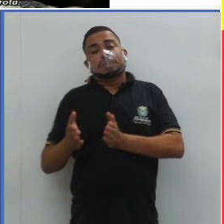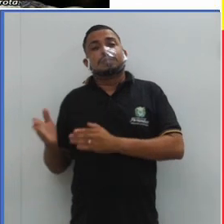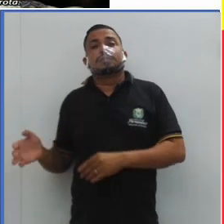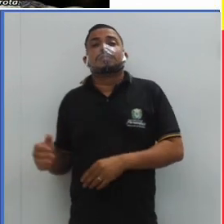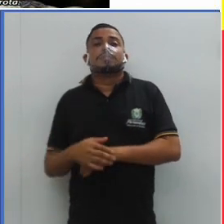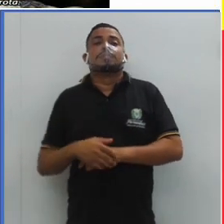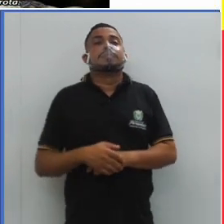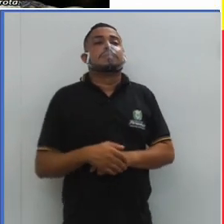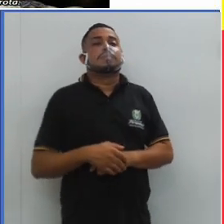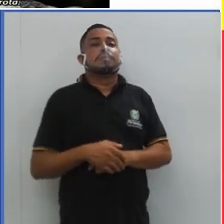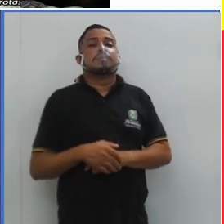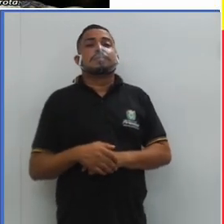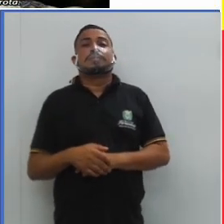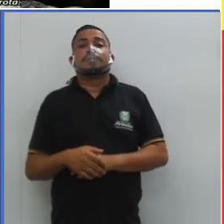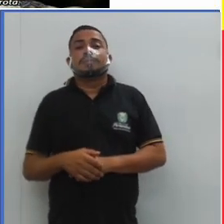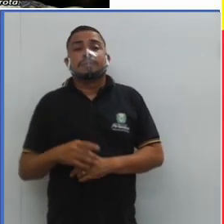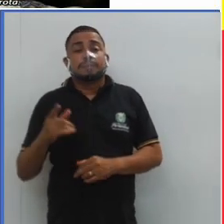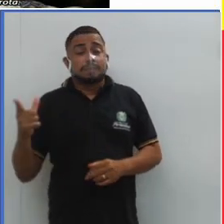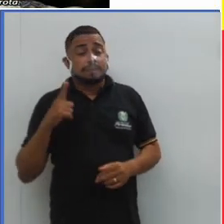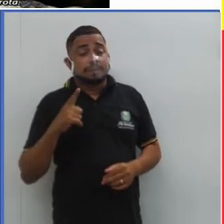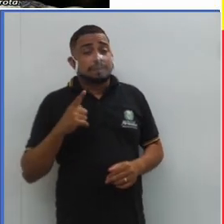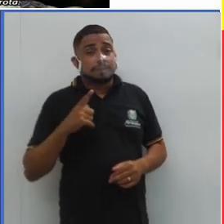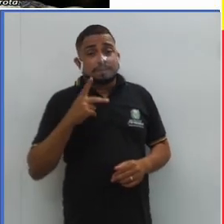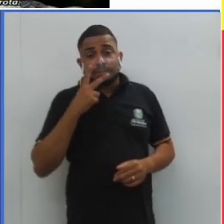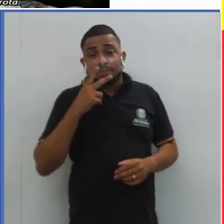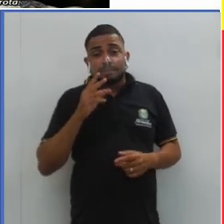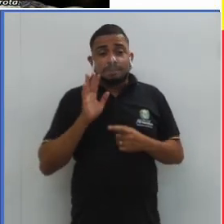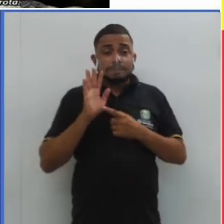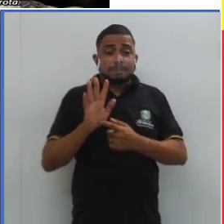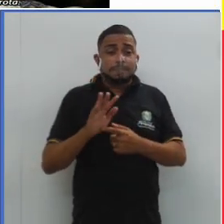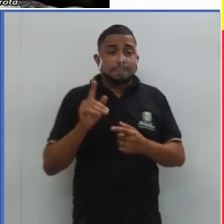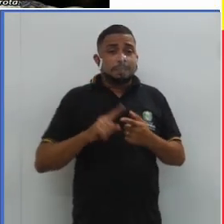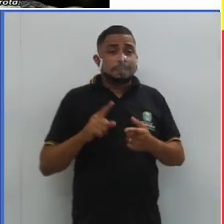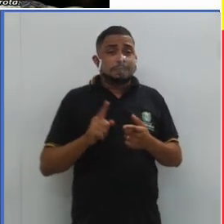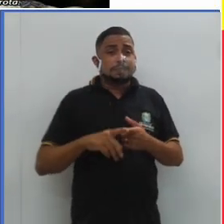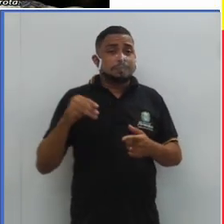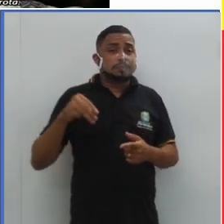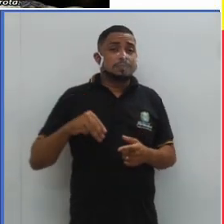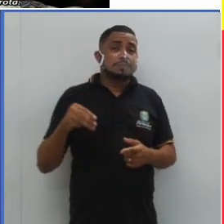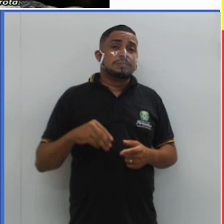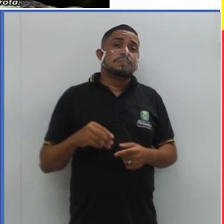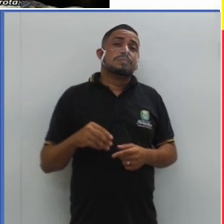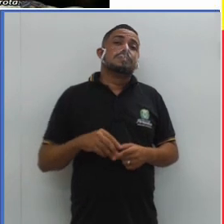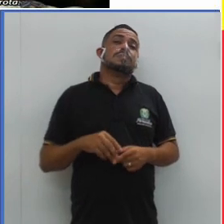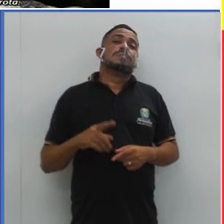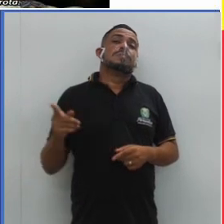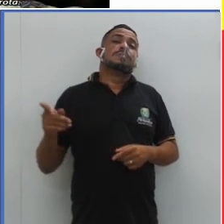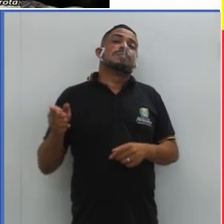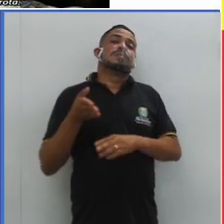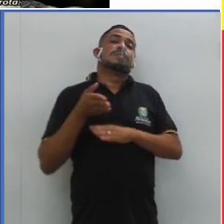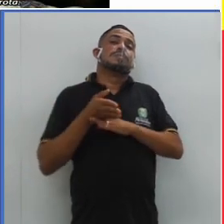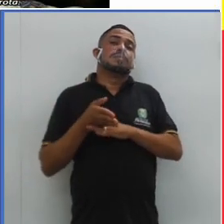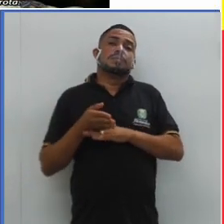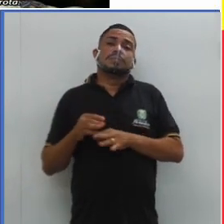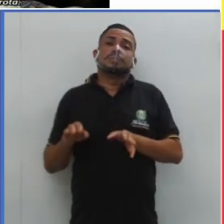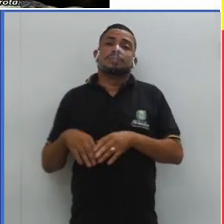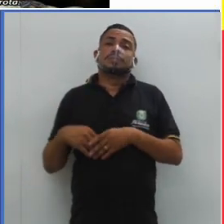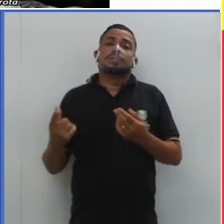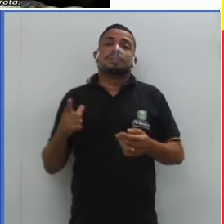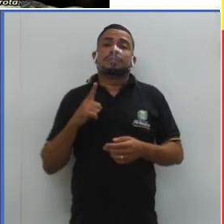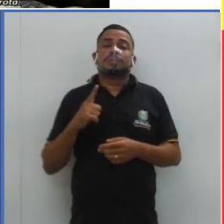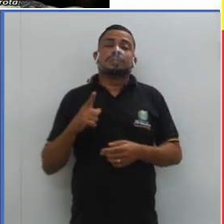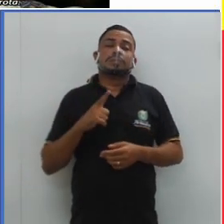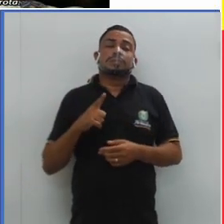Dando sequência, vamos para cada página do roteiro, ele equivale também, em média, a 1 minuto da obra filmada. Então,